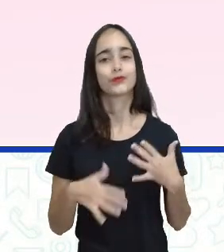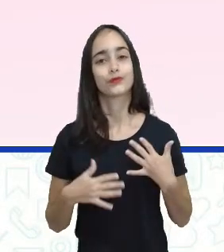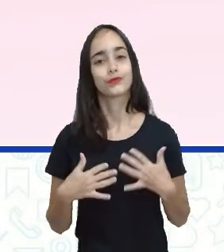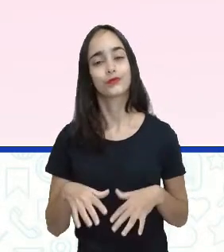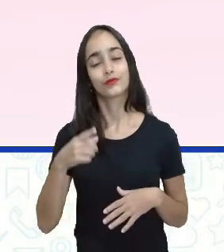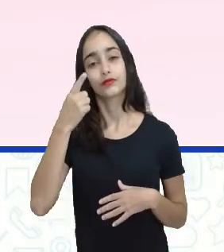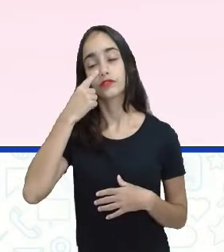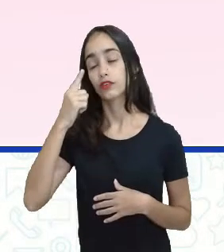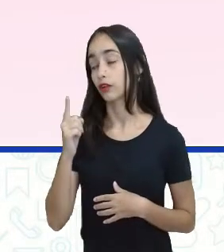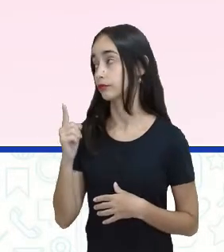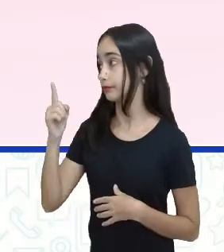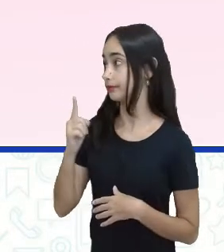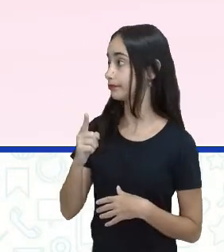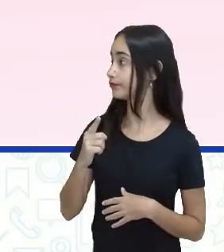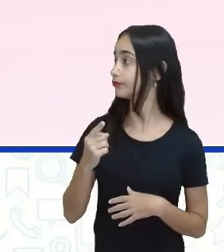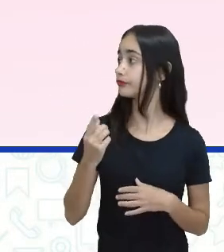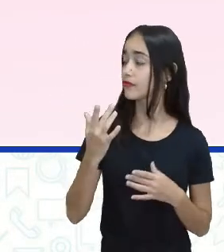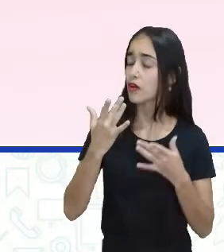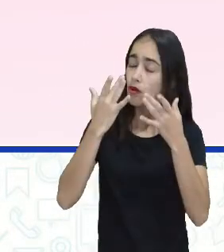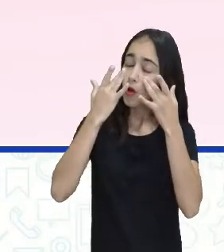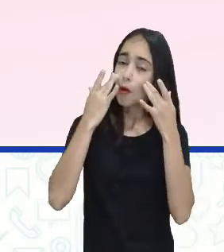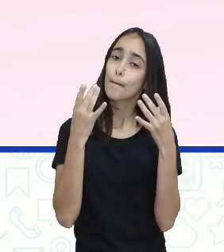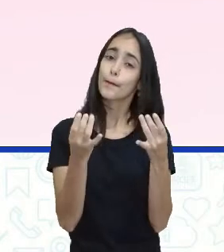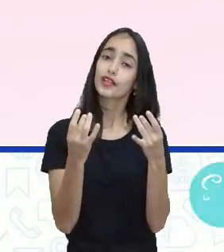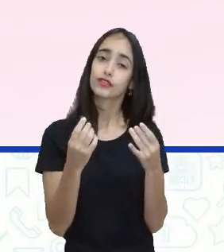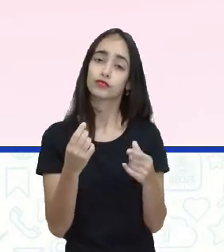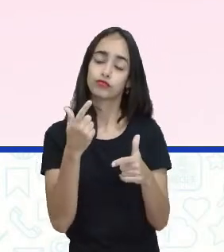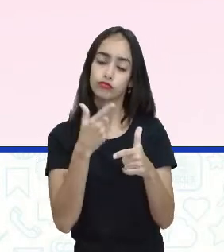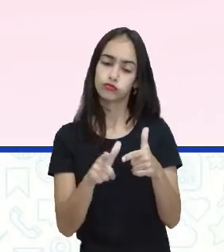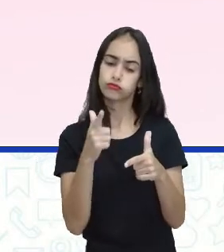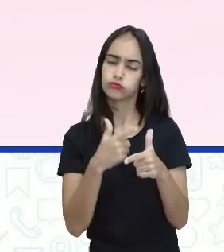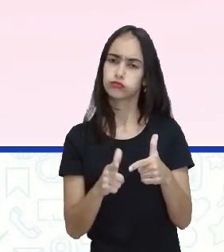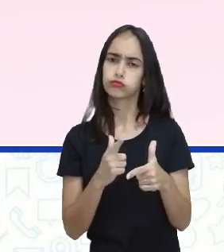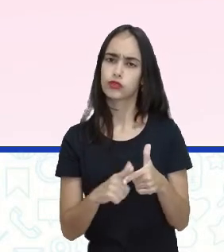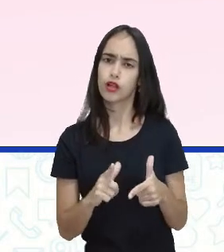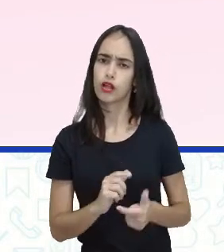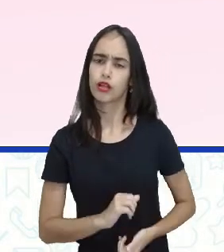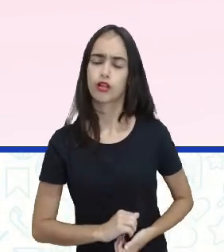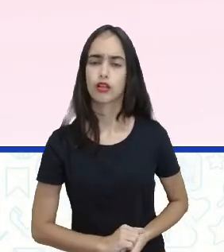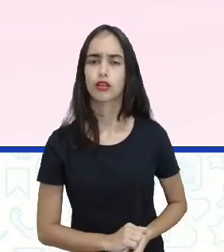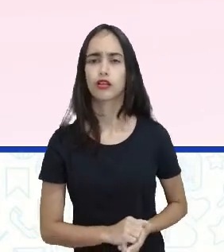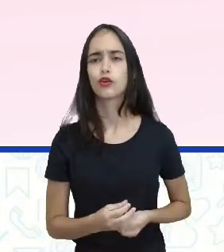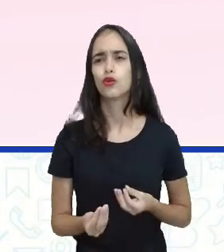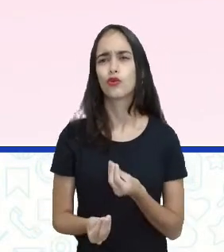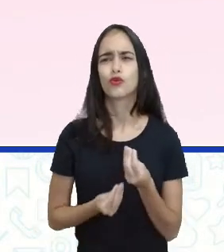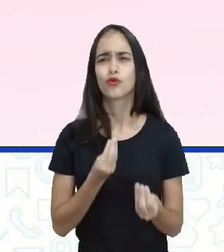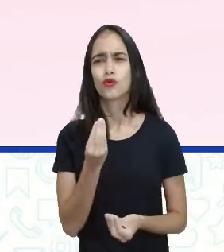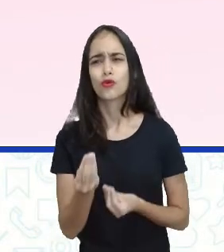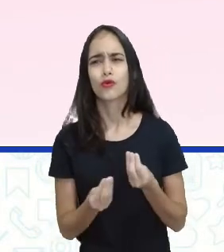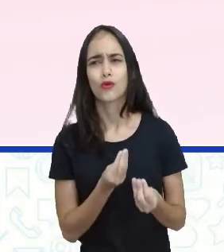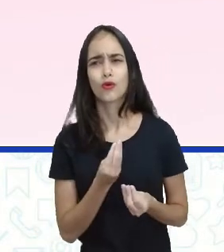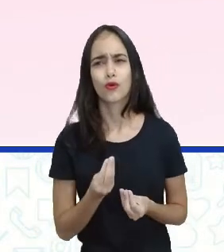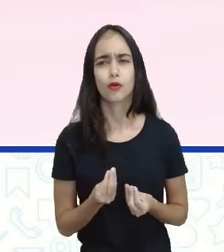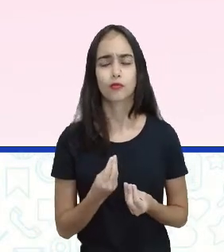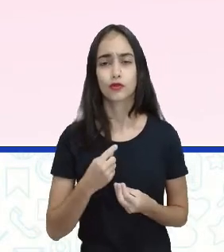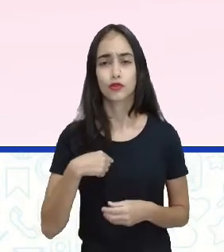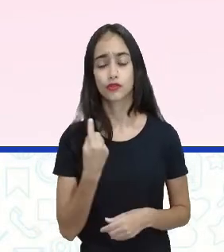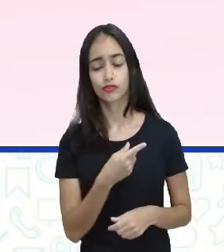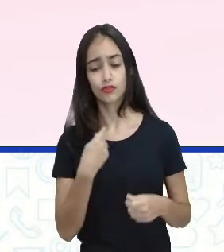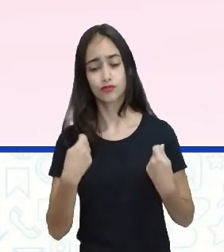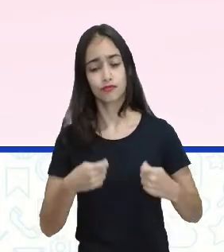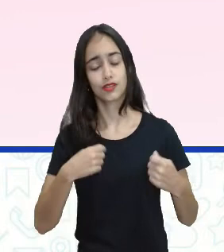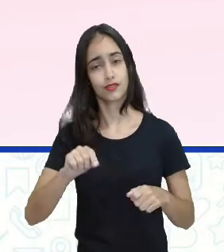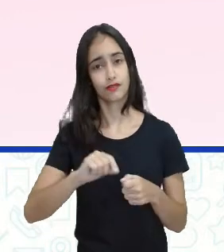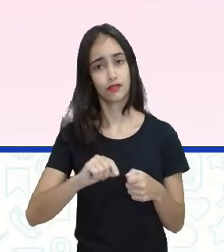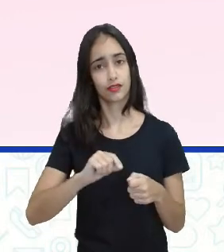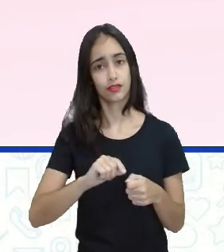Analisando aqui o que o problema traz e o que devemos calcular, temos aqui em